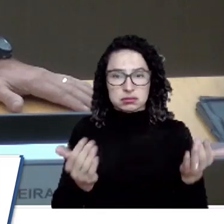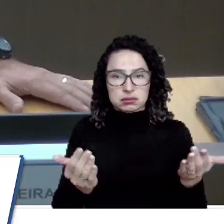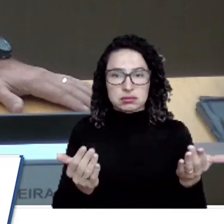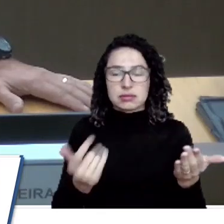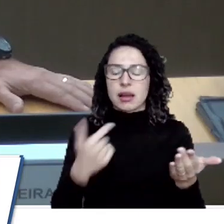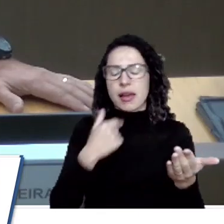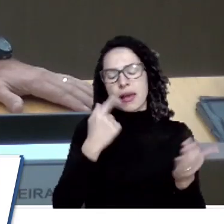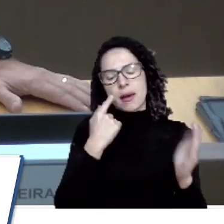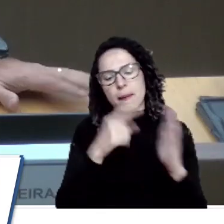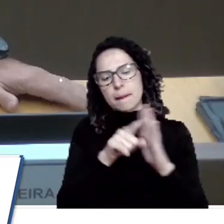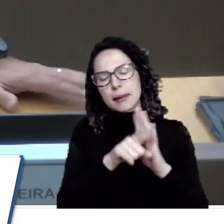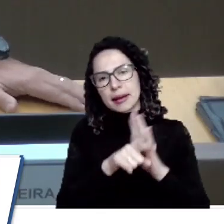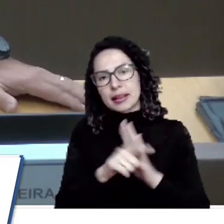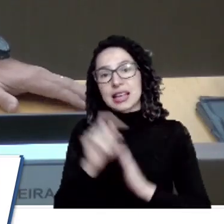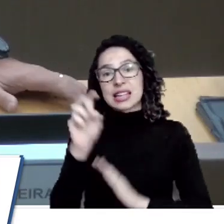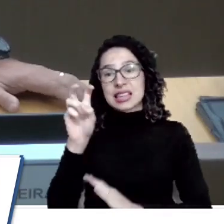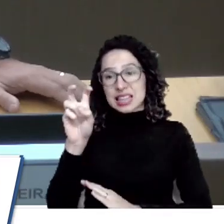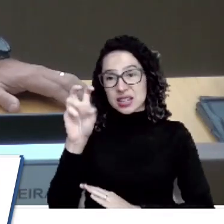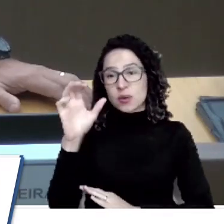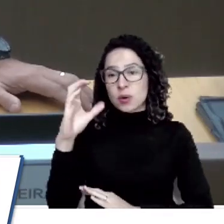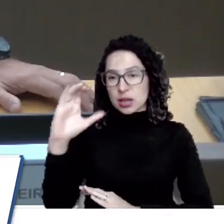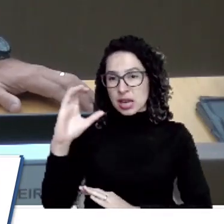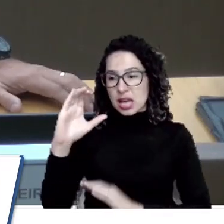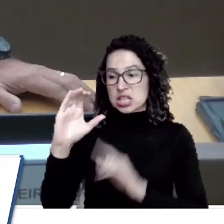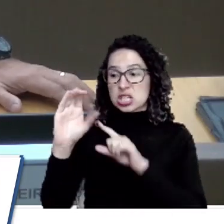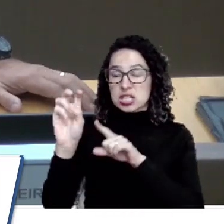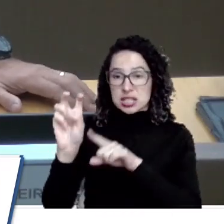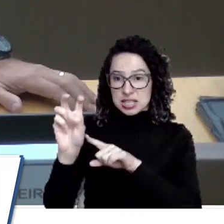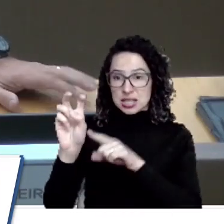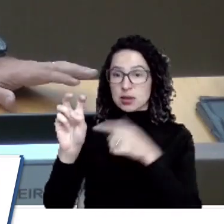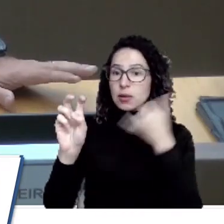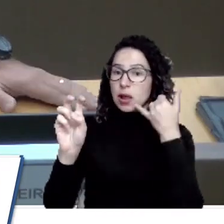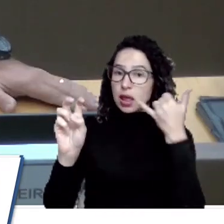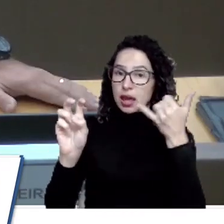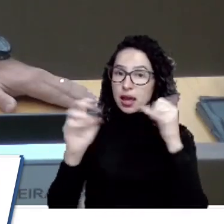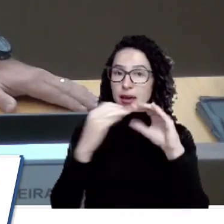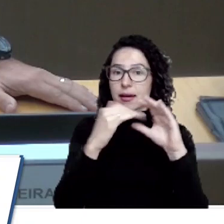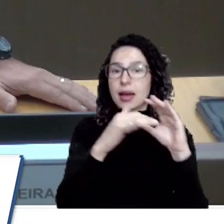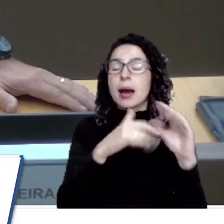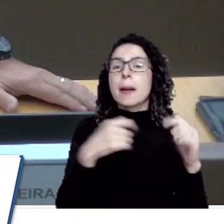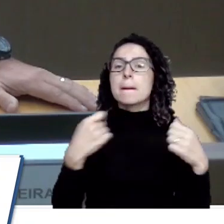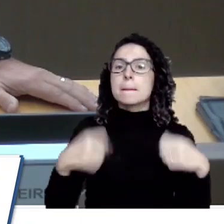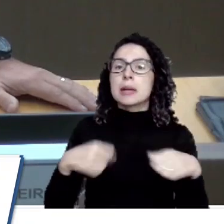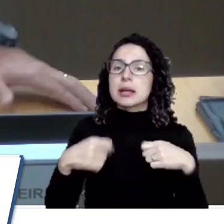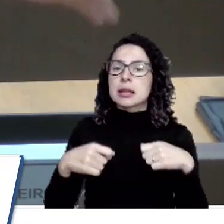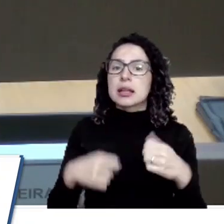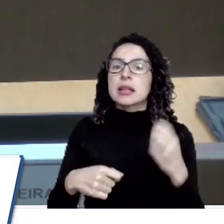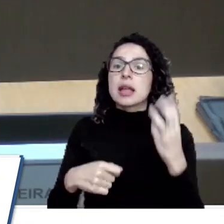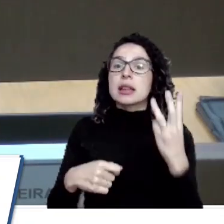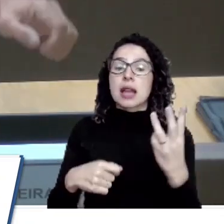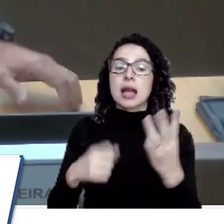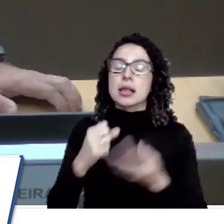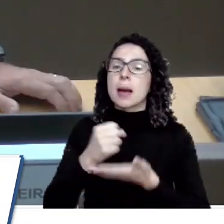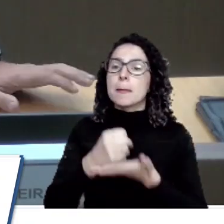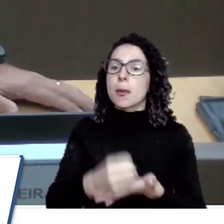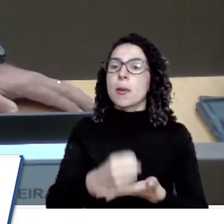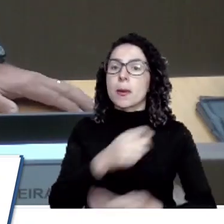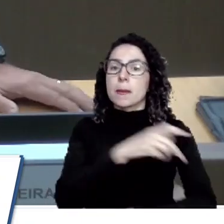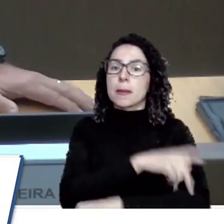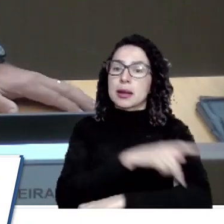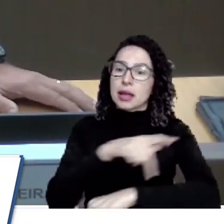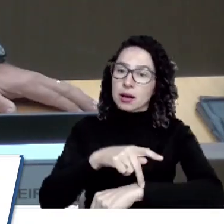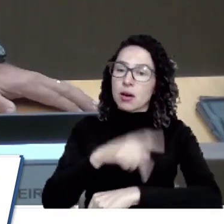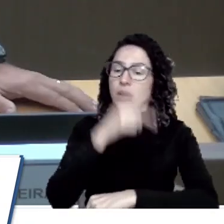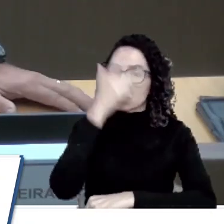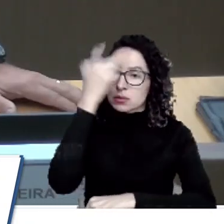com 5 creches, das 5 creches que eu entrei em contato, estão precisando de 3 apoios pedagógicos para cuidar de criança com deficiência. E